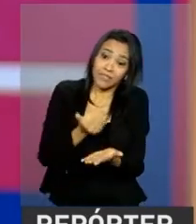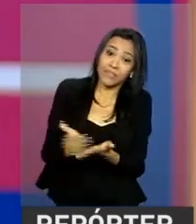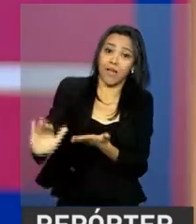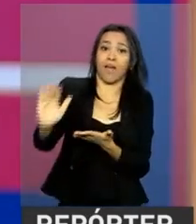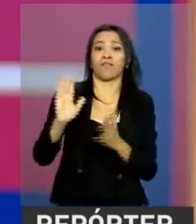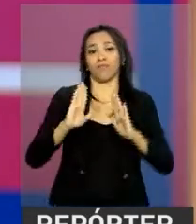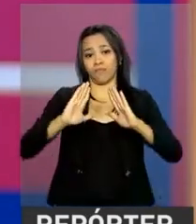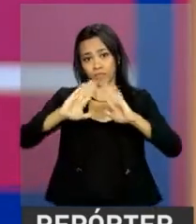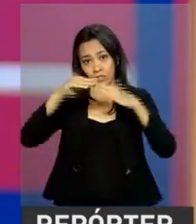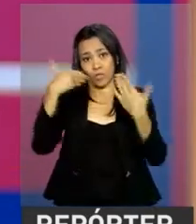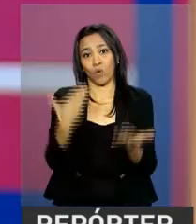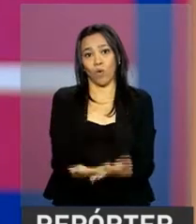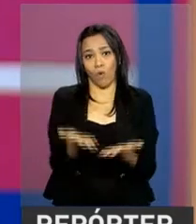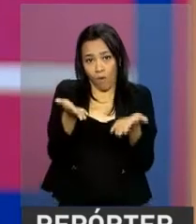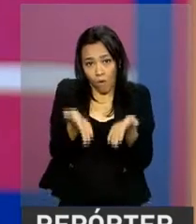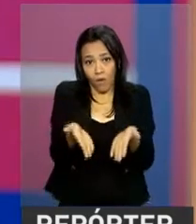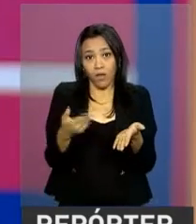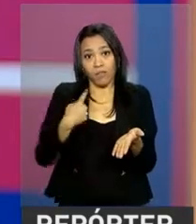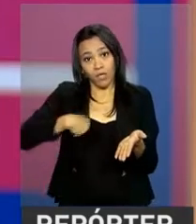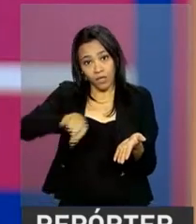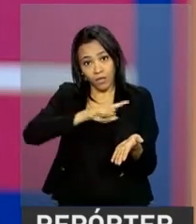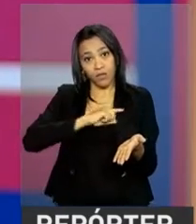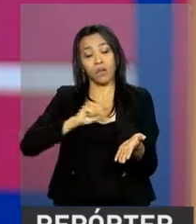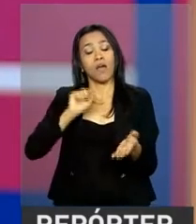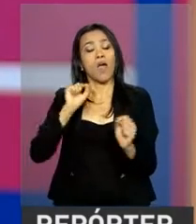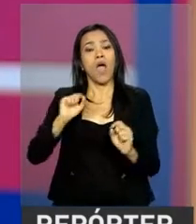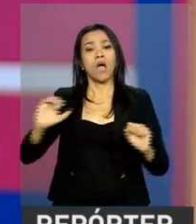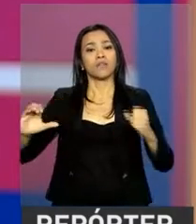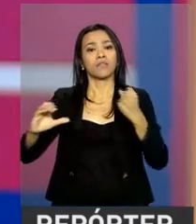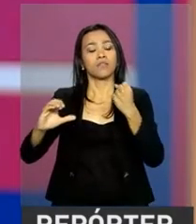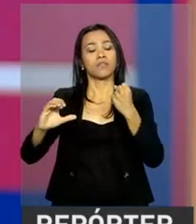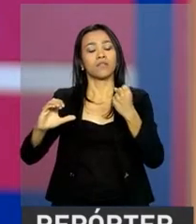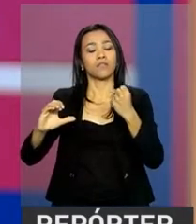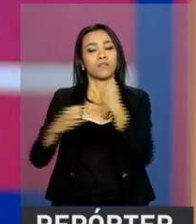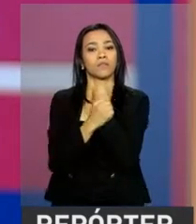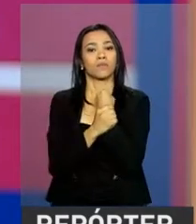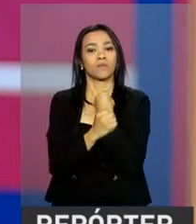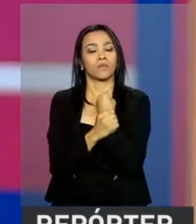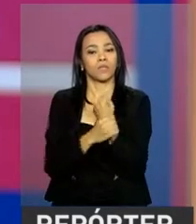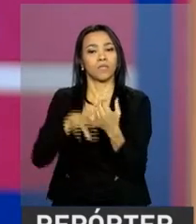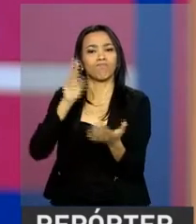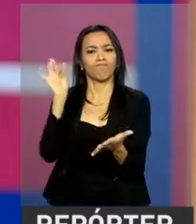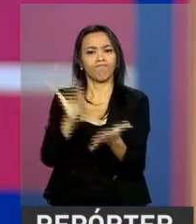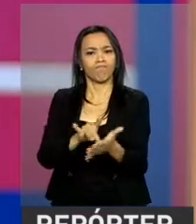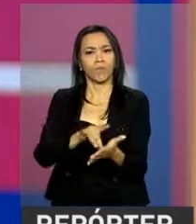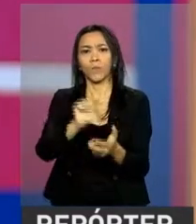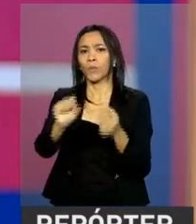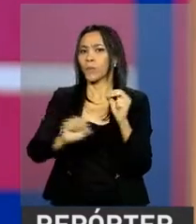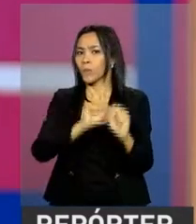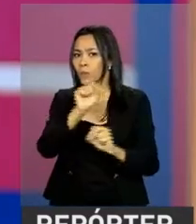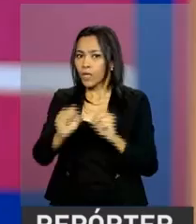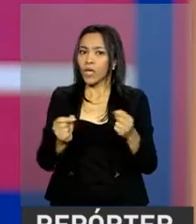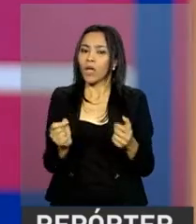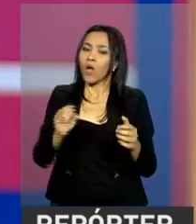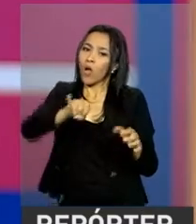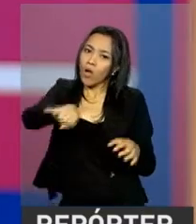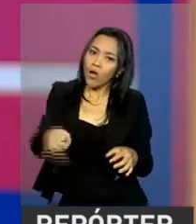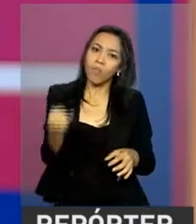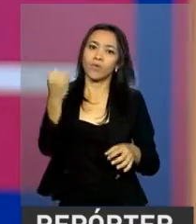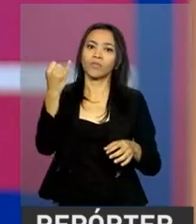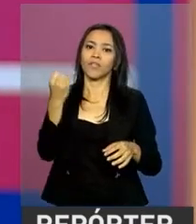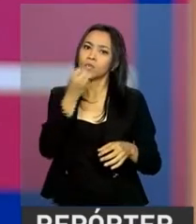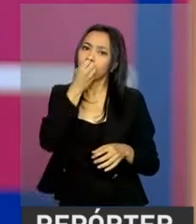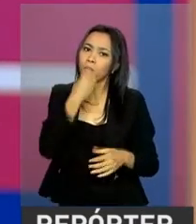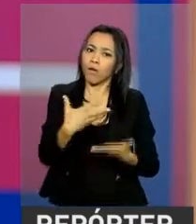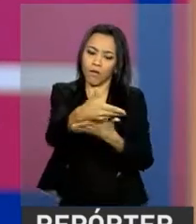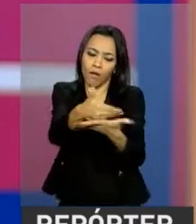desses locais para que possam garantir a gente possa garantir na verdade a oportunidade de uma